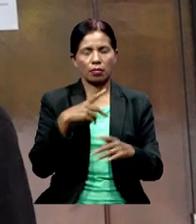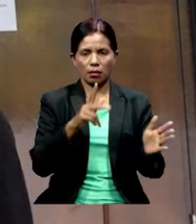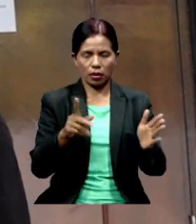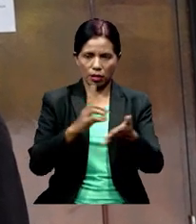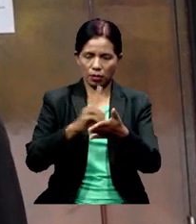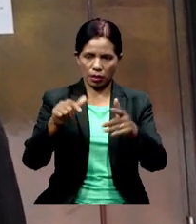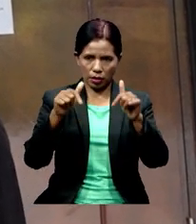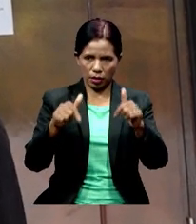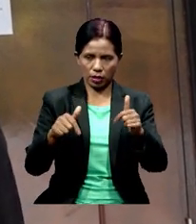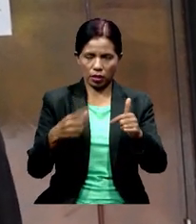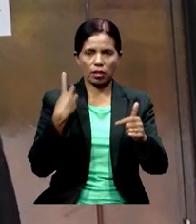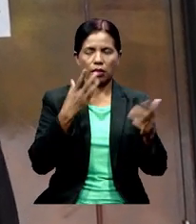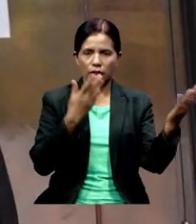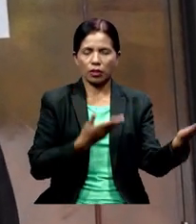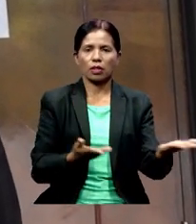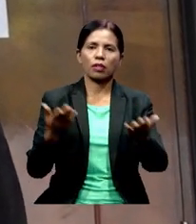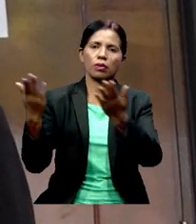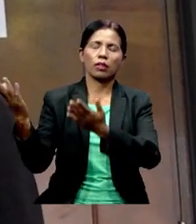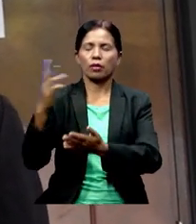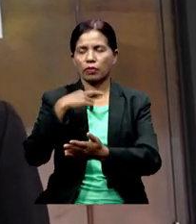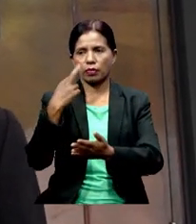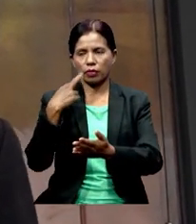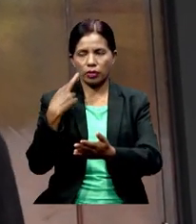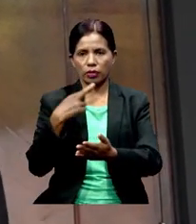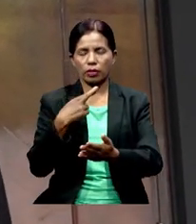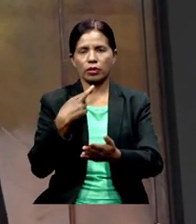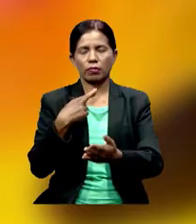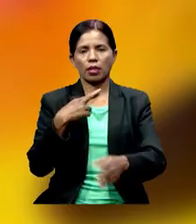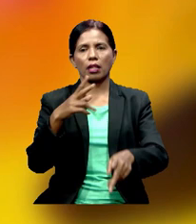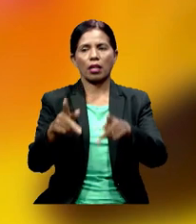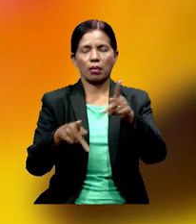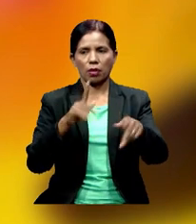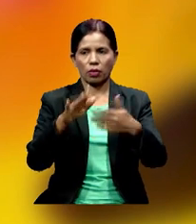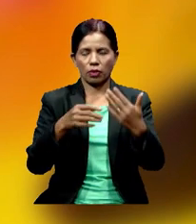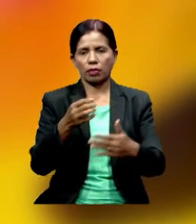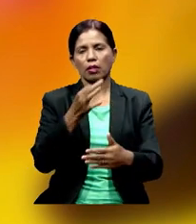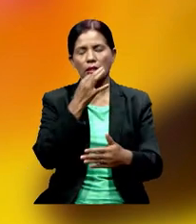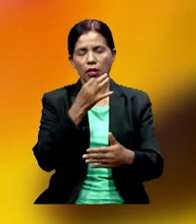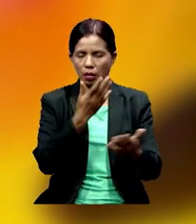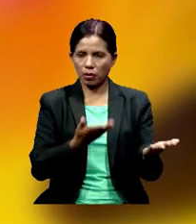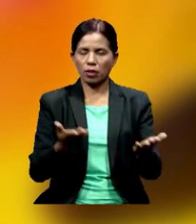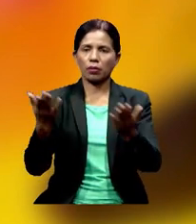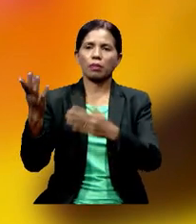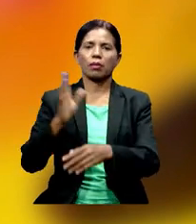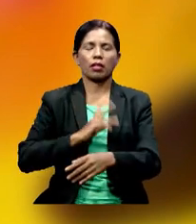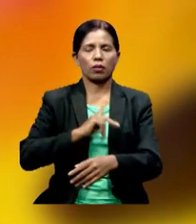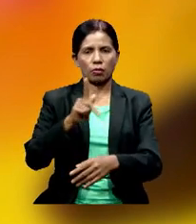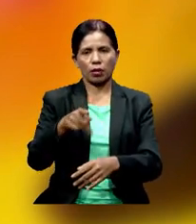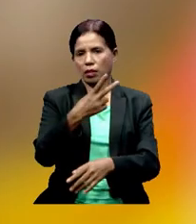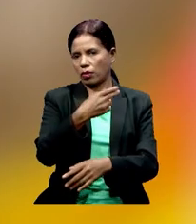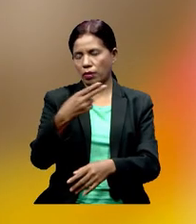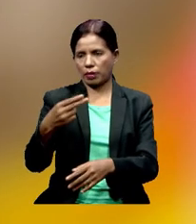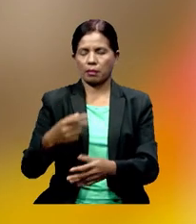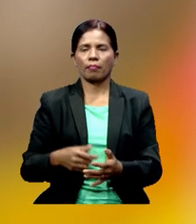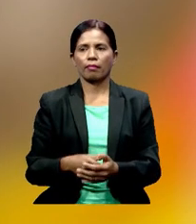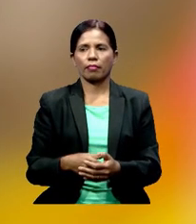pos ida ne beke sai ba materia ba subsidio ba ya komunidade a mi si haruka ba ya kupa iha boa